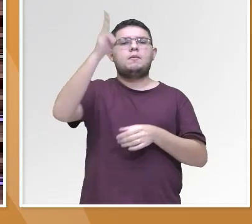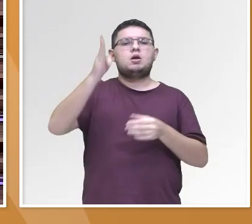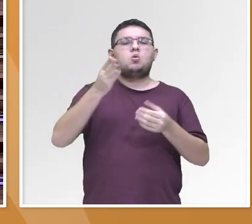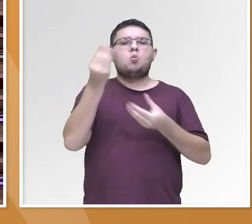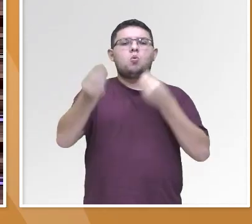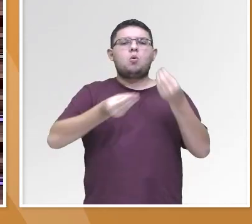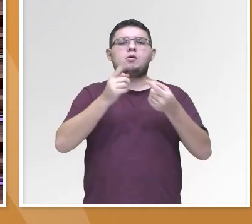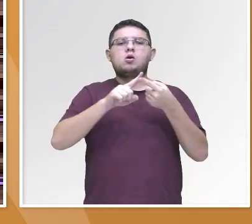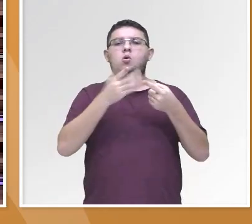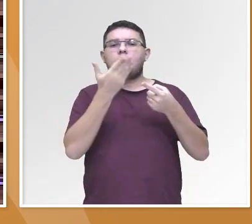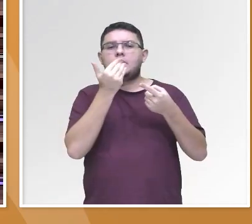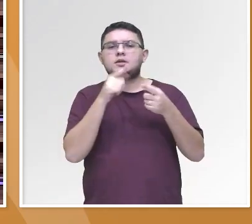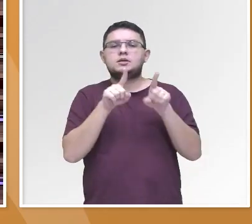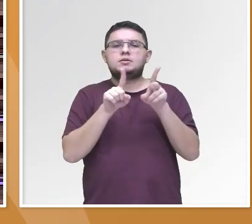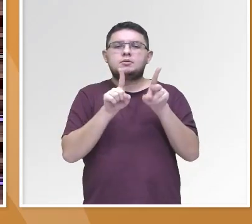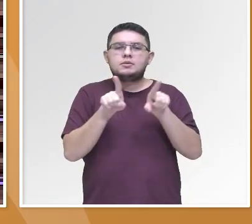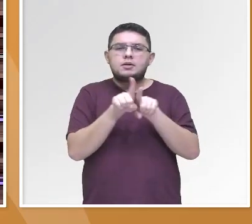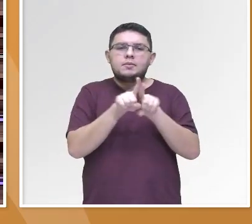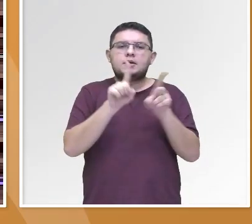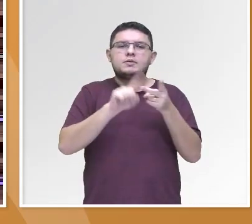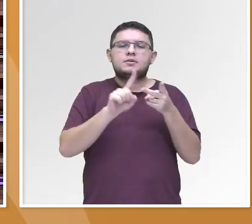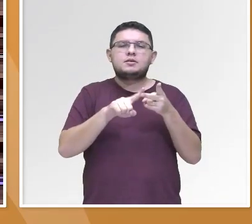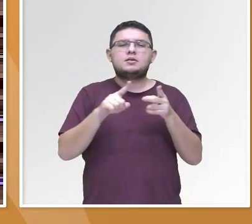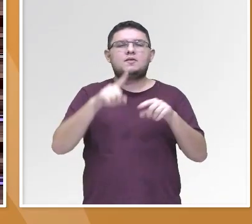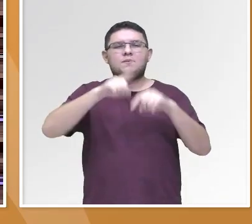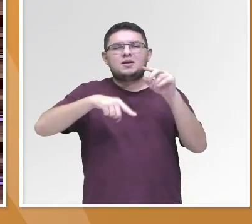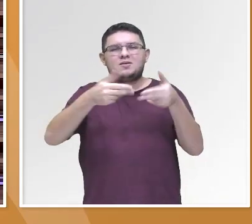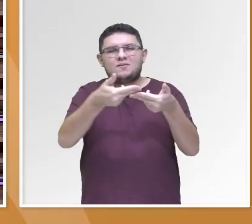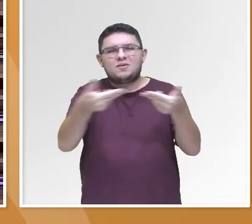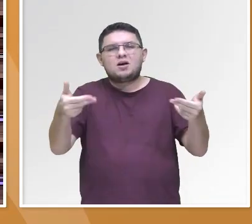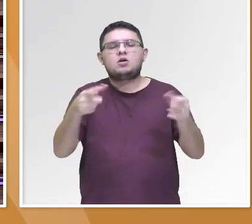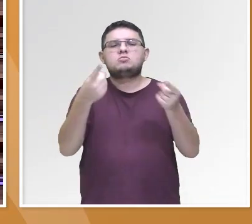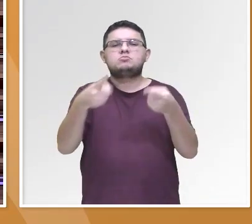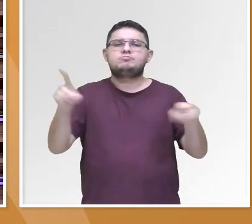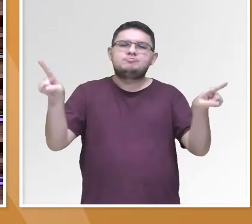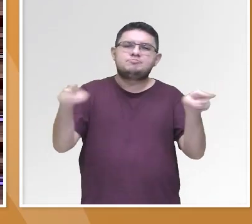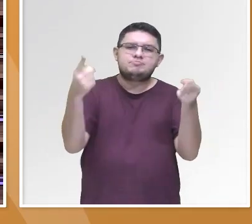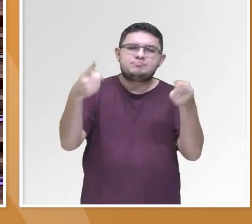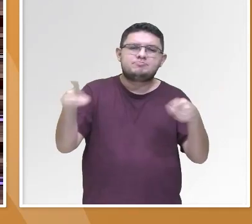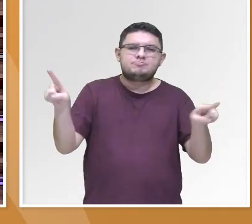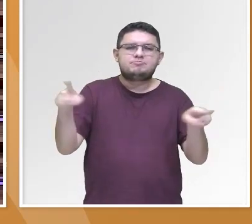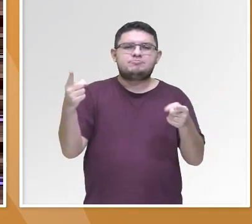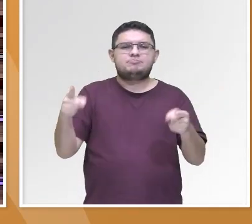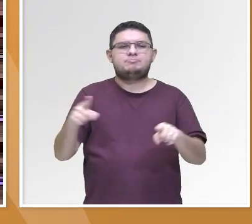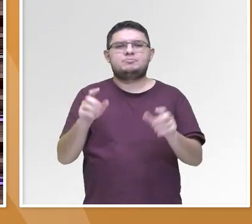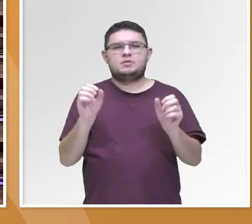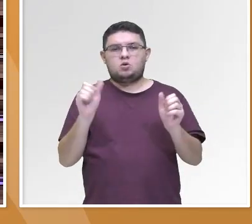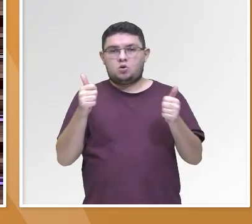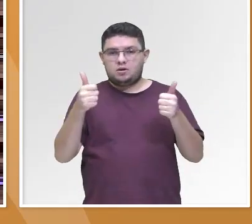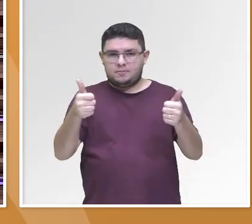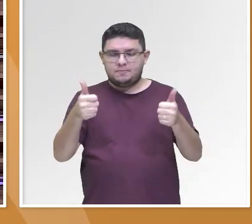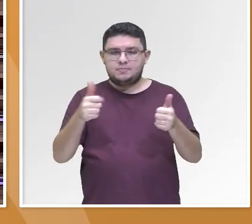hábitos alimentares ou mesmo nos instrumentos utilizados para produção musical,